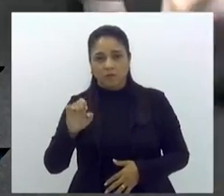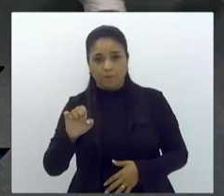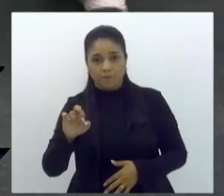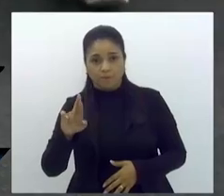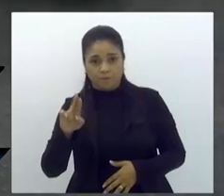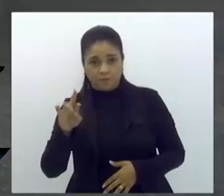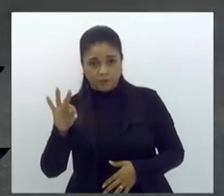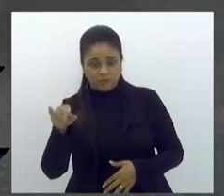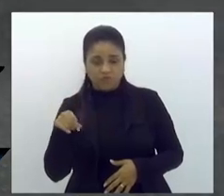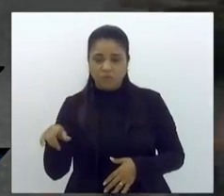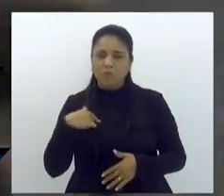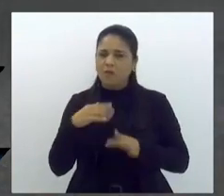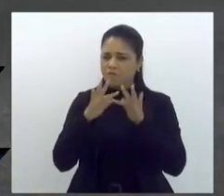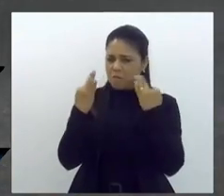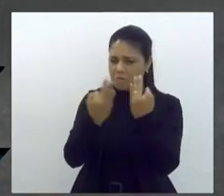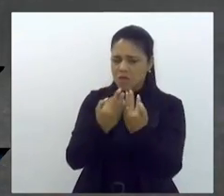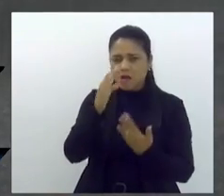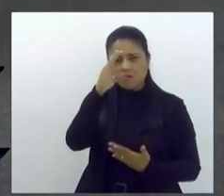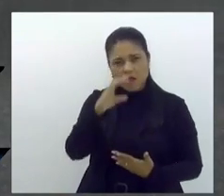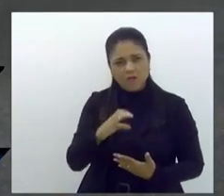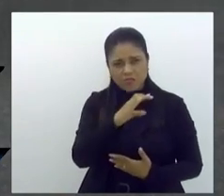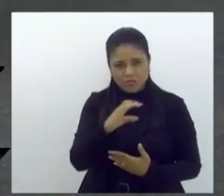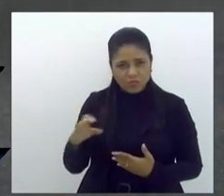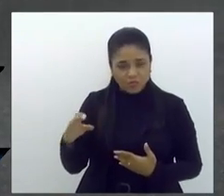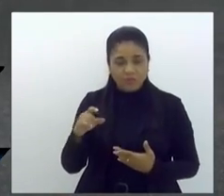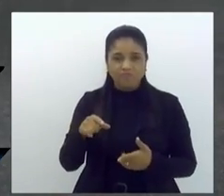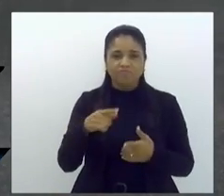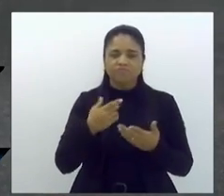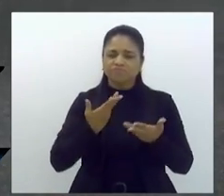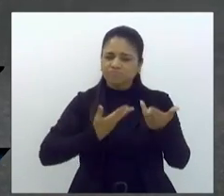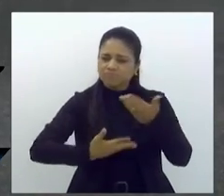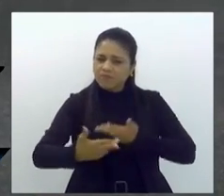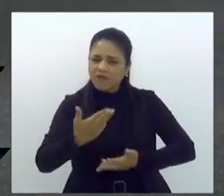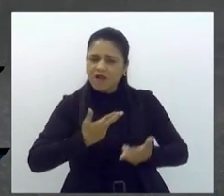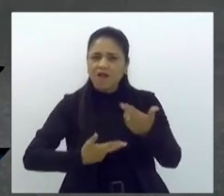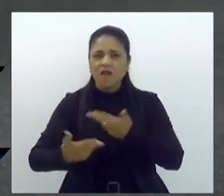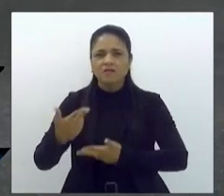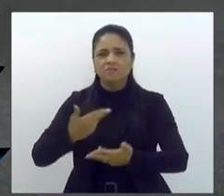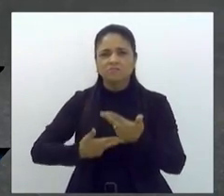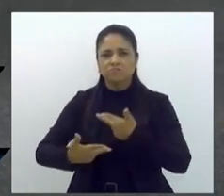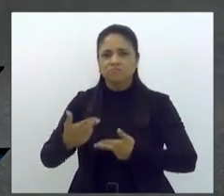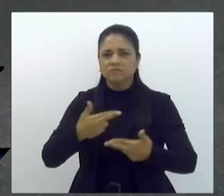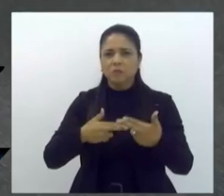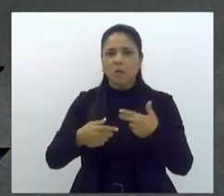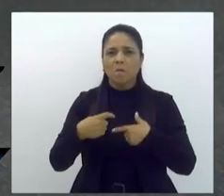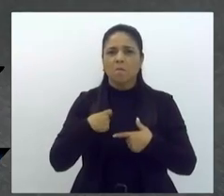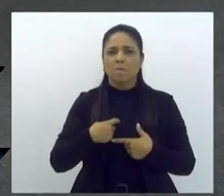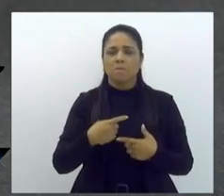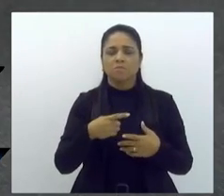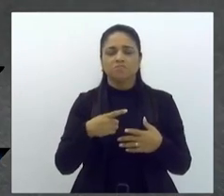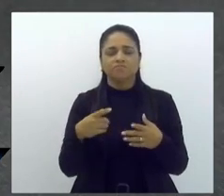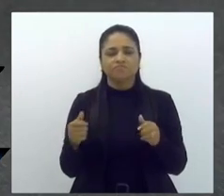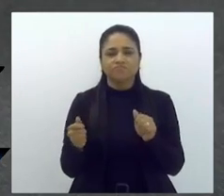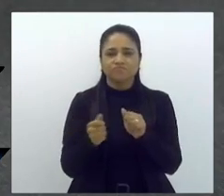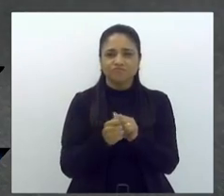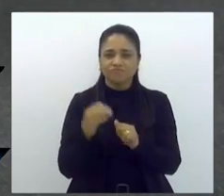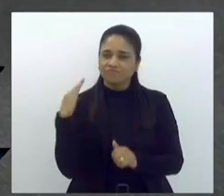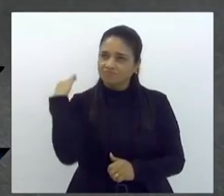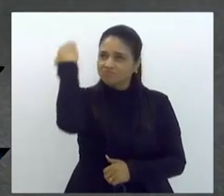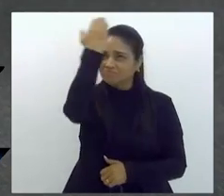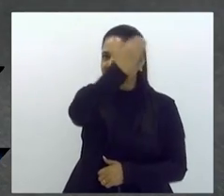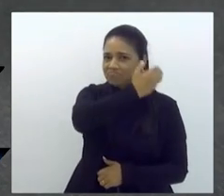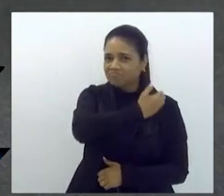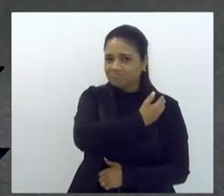uma história eu como católico nós temos uma uma relação muito muito próxima a Nossa Senhora da Conceição